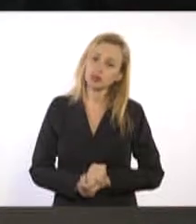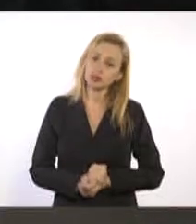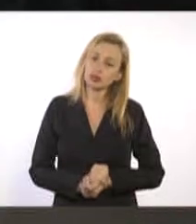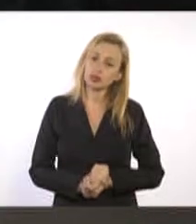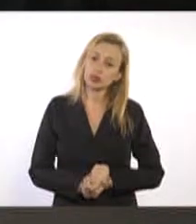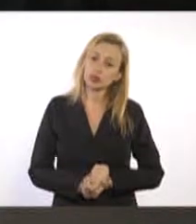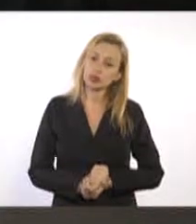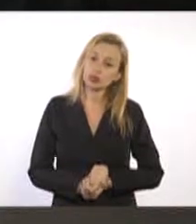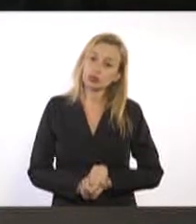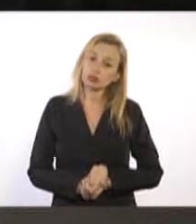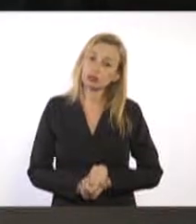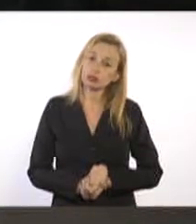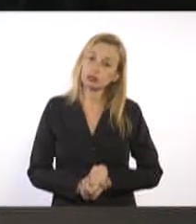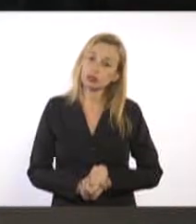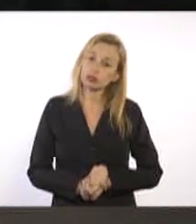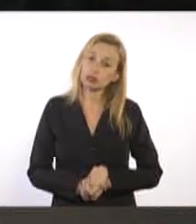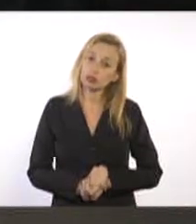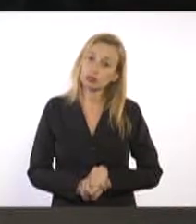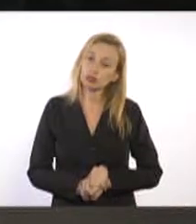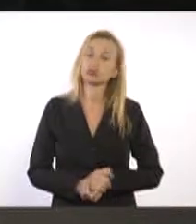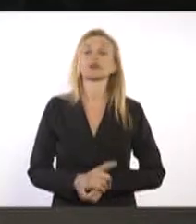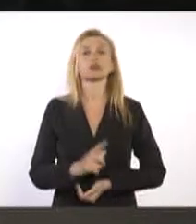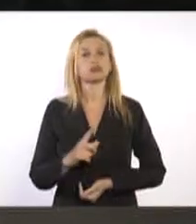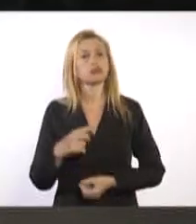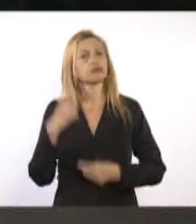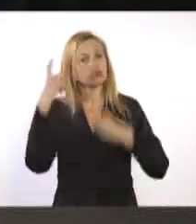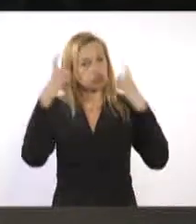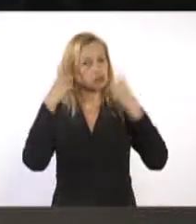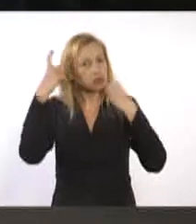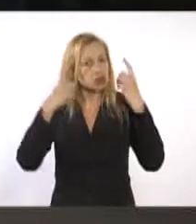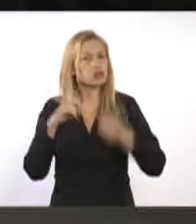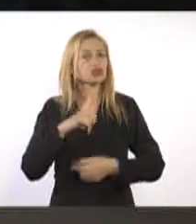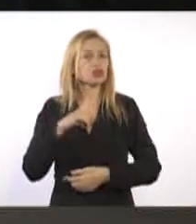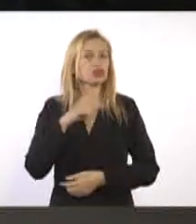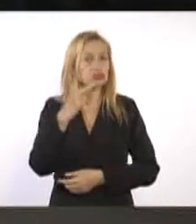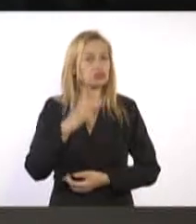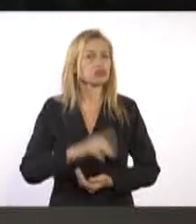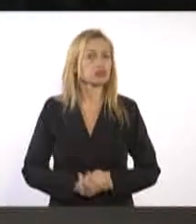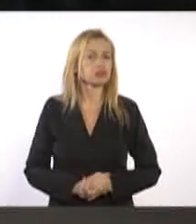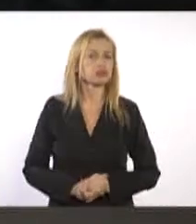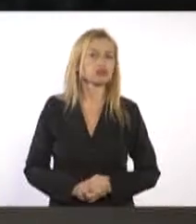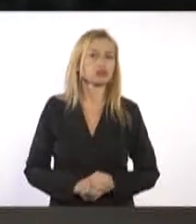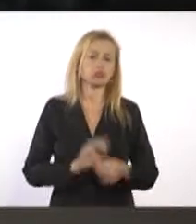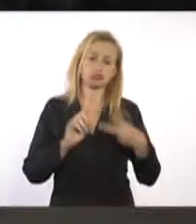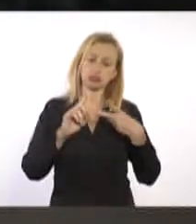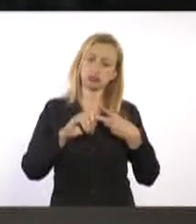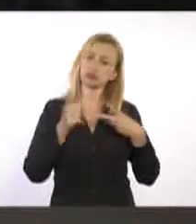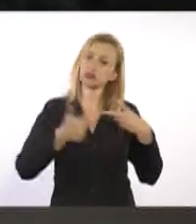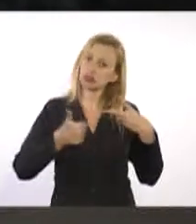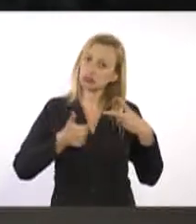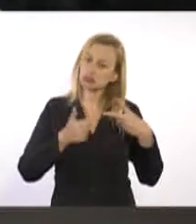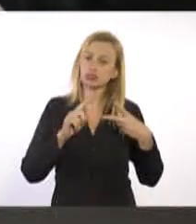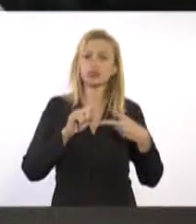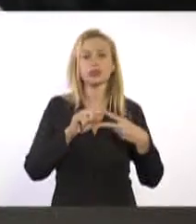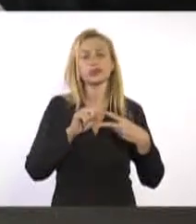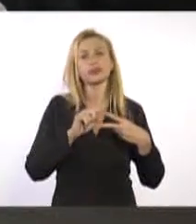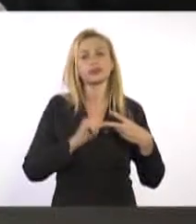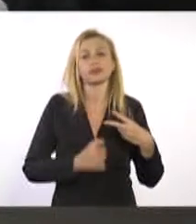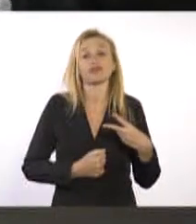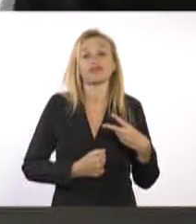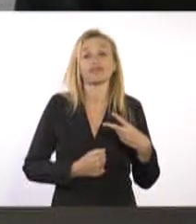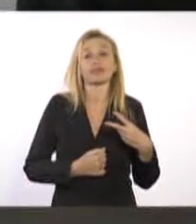eu tenho 2 preocupações. Primeiro, exercer a